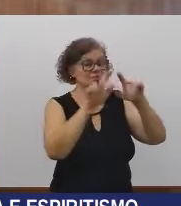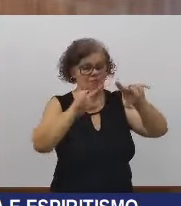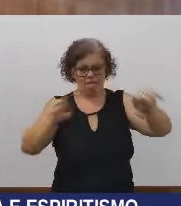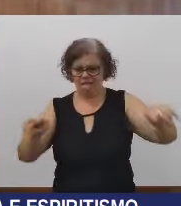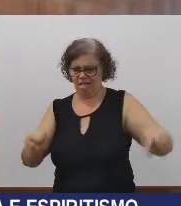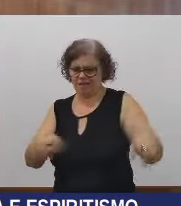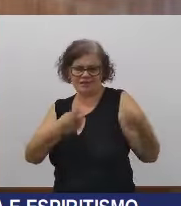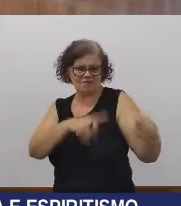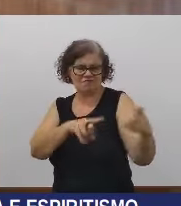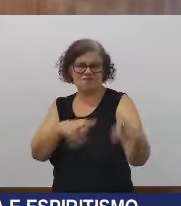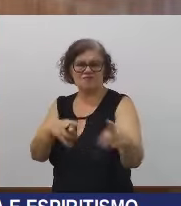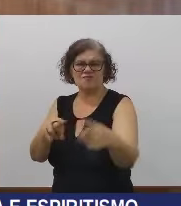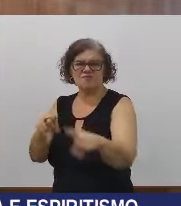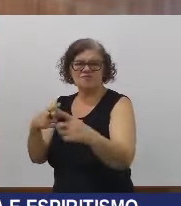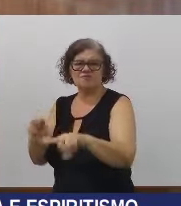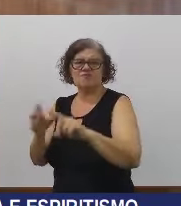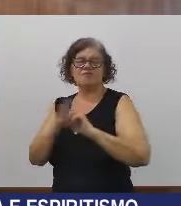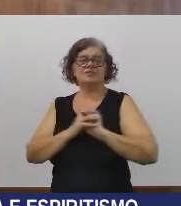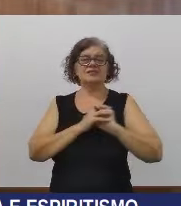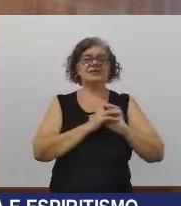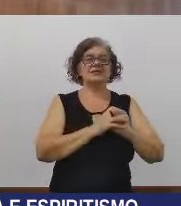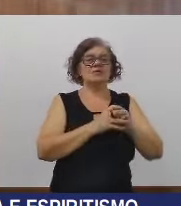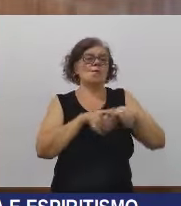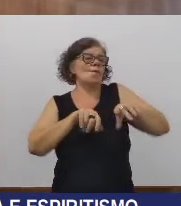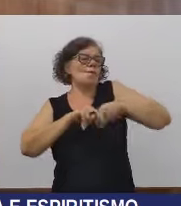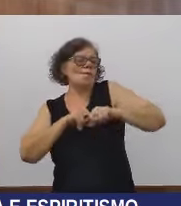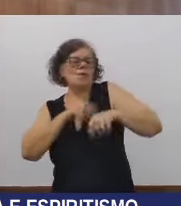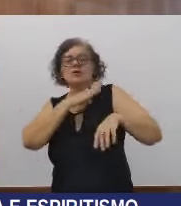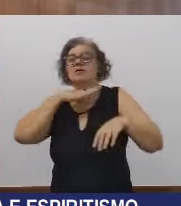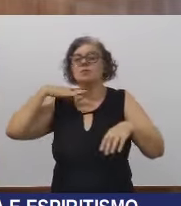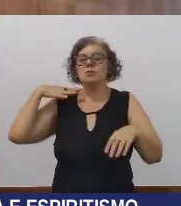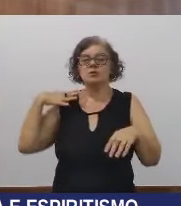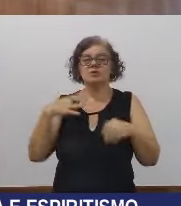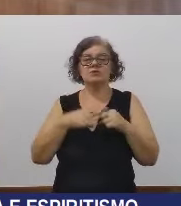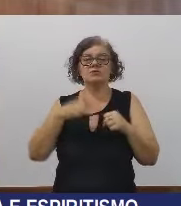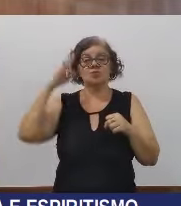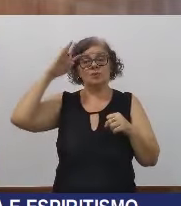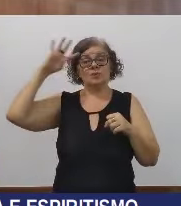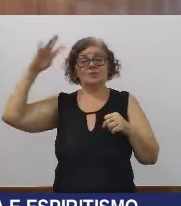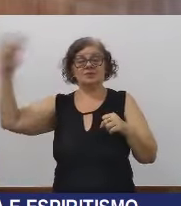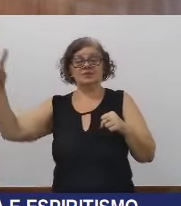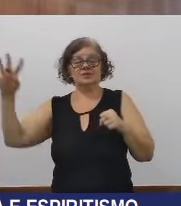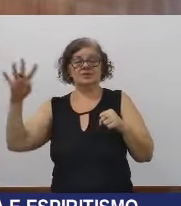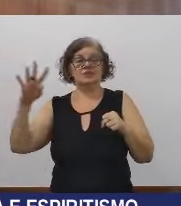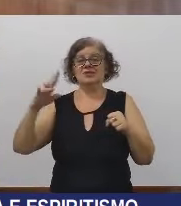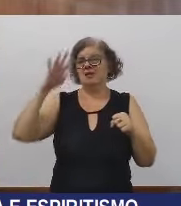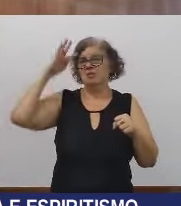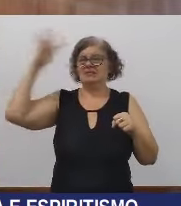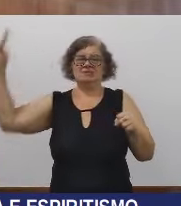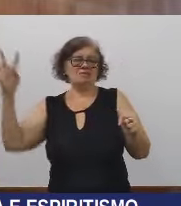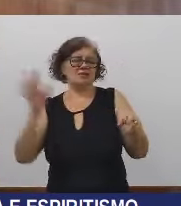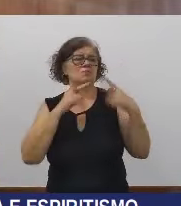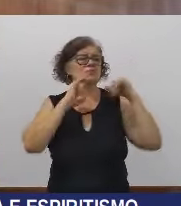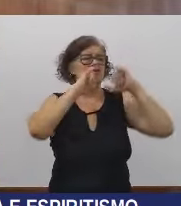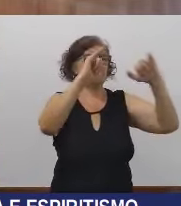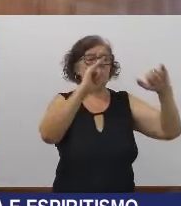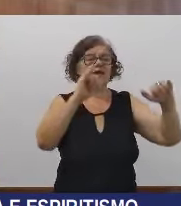arenas, dos circos, dos sacrifícios. Quando uma teoria era refutada, a pessoa ia para a